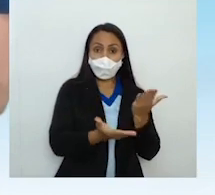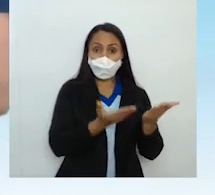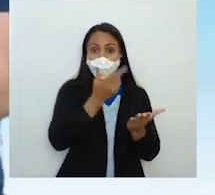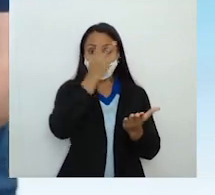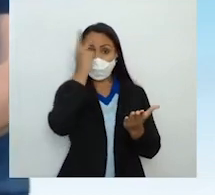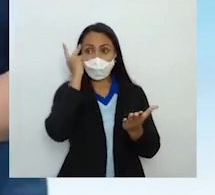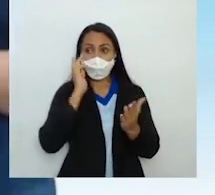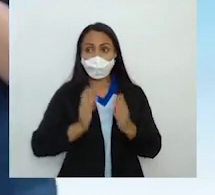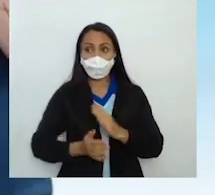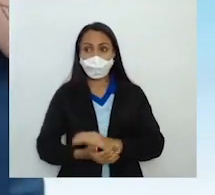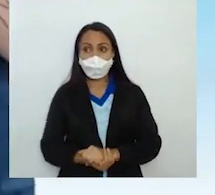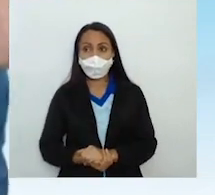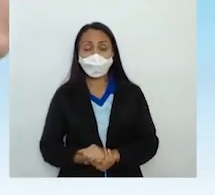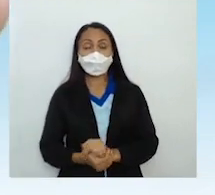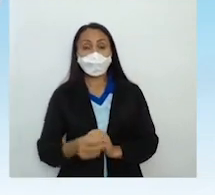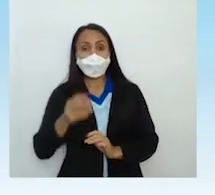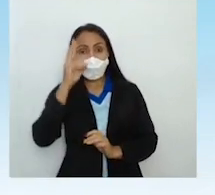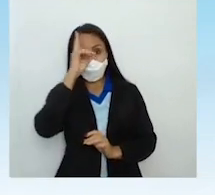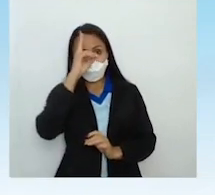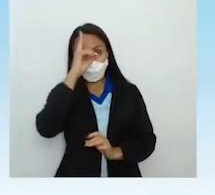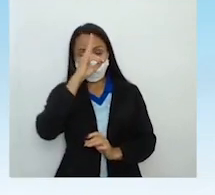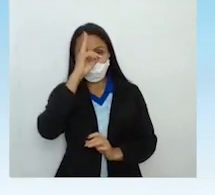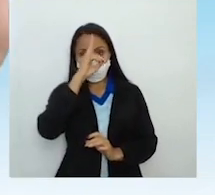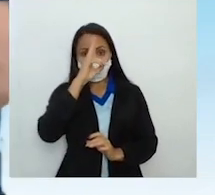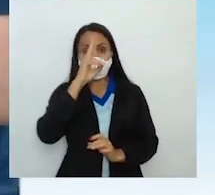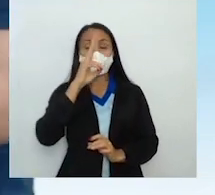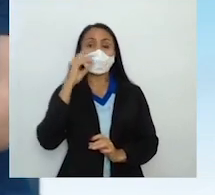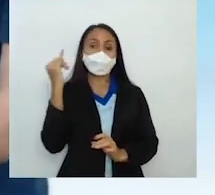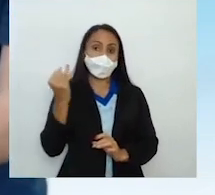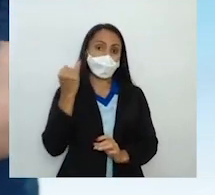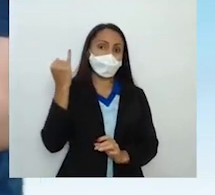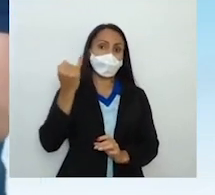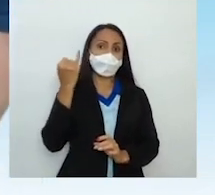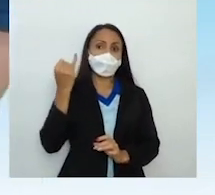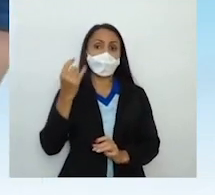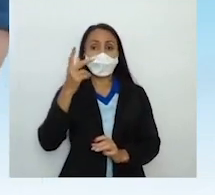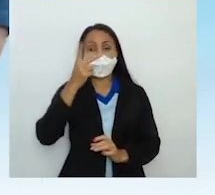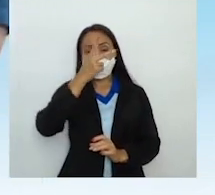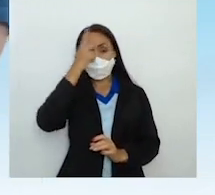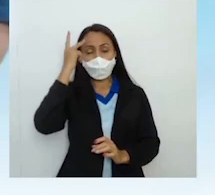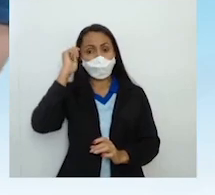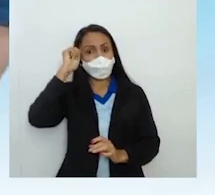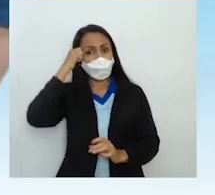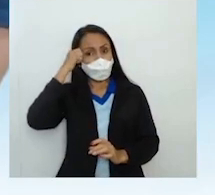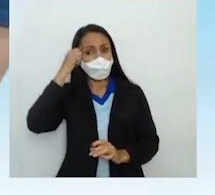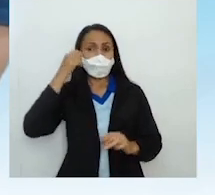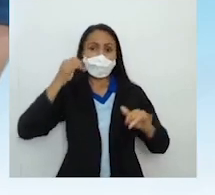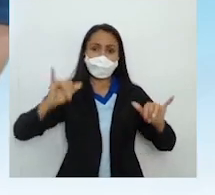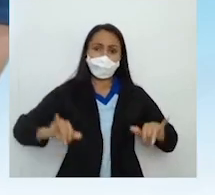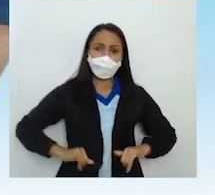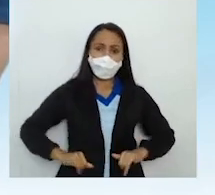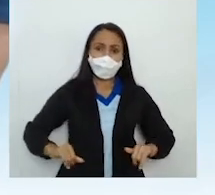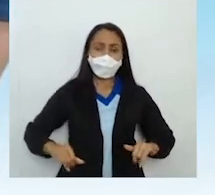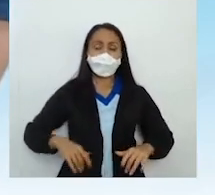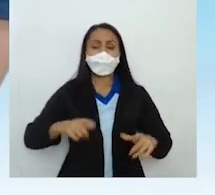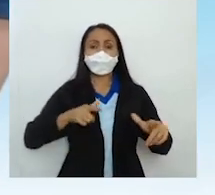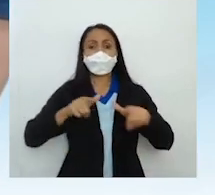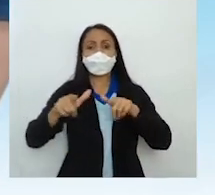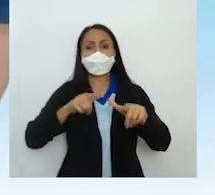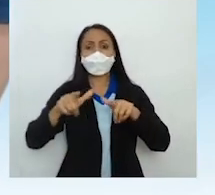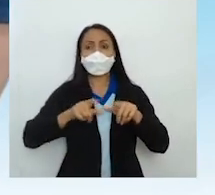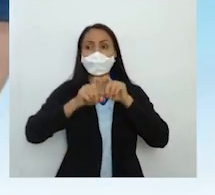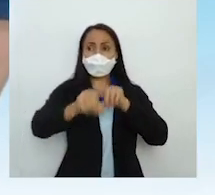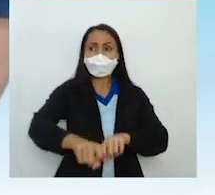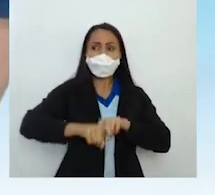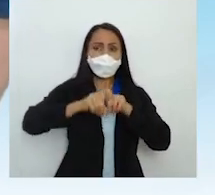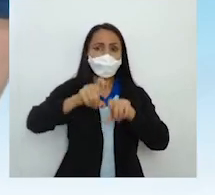E é importante lembrar que muitas dessas pessoas escravizadas vinham trabalhar aqui na lavoura da cana,